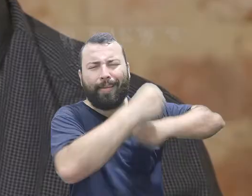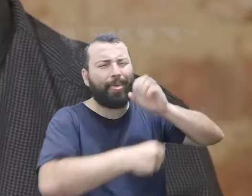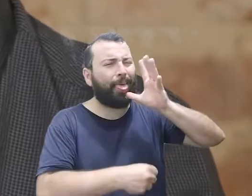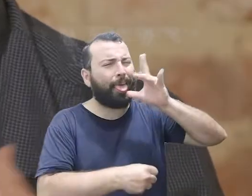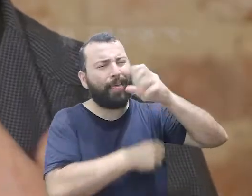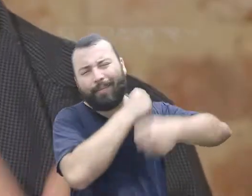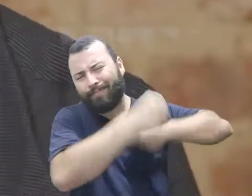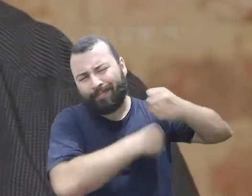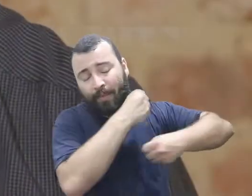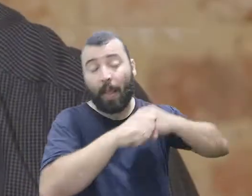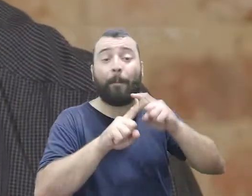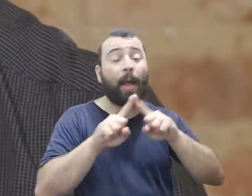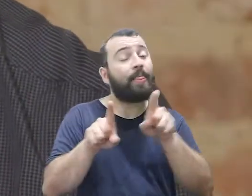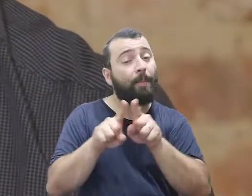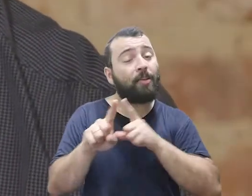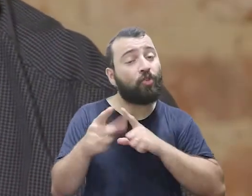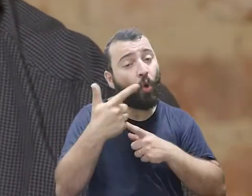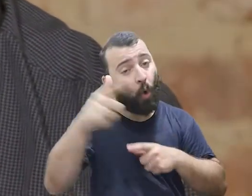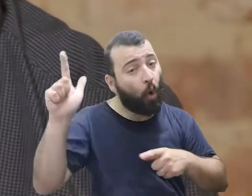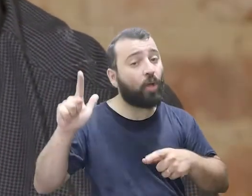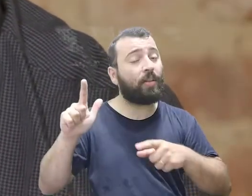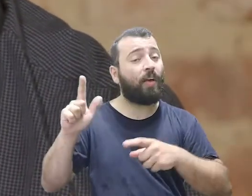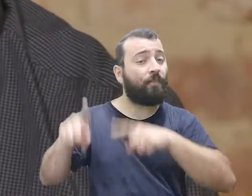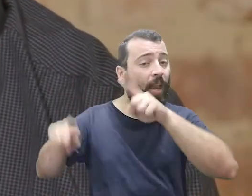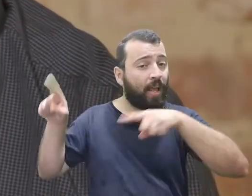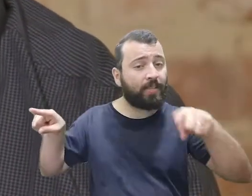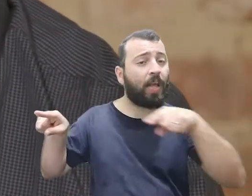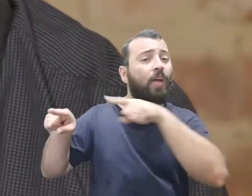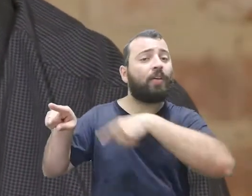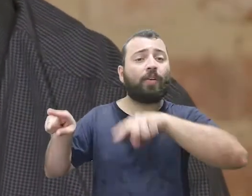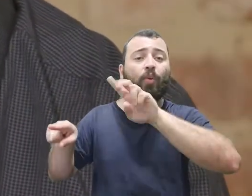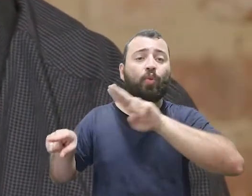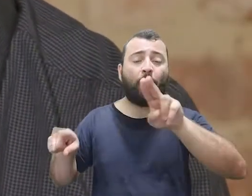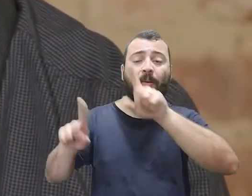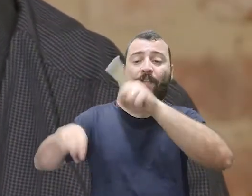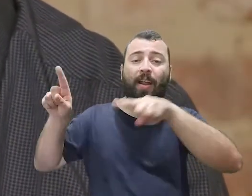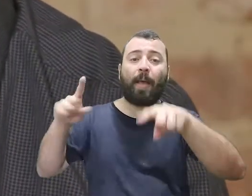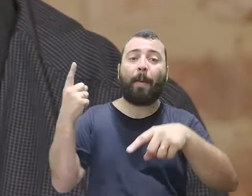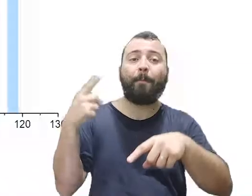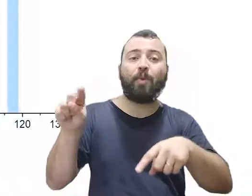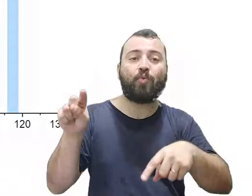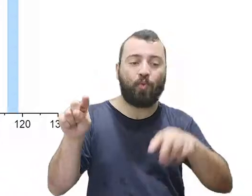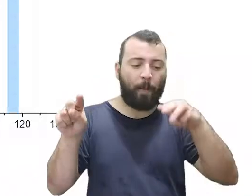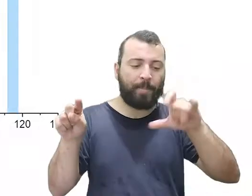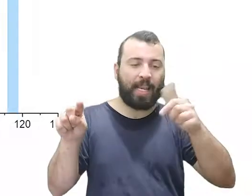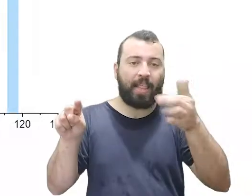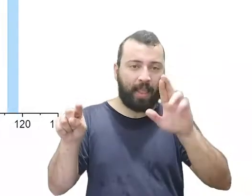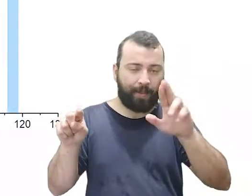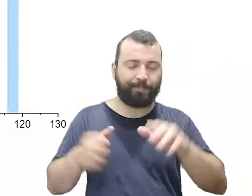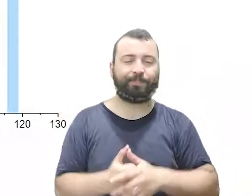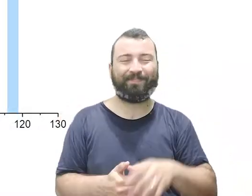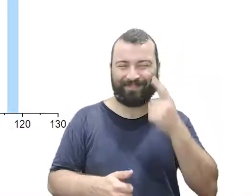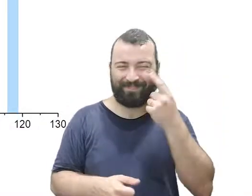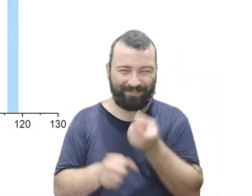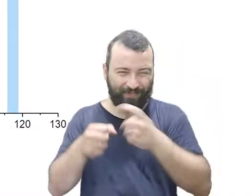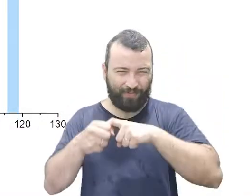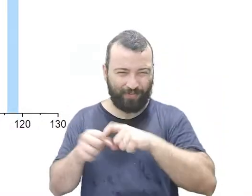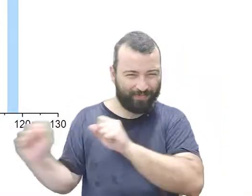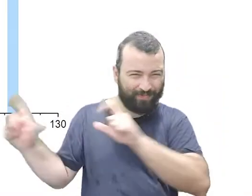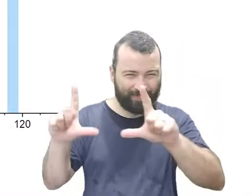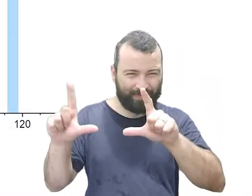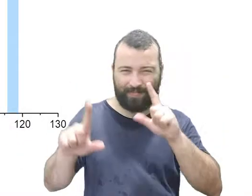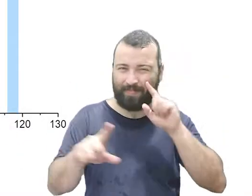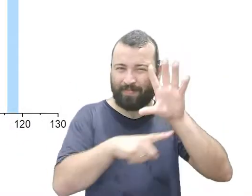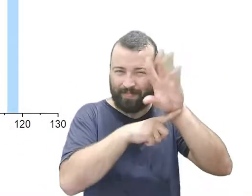anos. Mas existem outras variações de maior frequência, chamada de variabilidade milenar. De volta à imagem que a gente